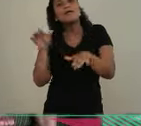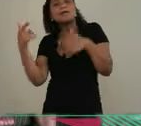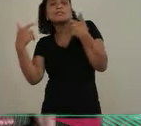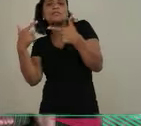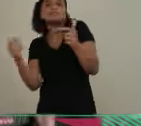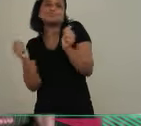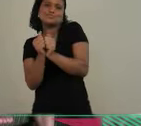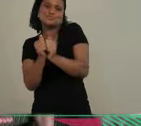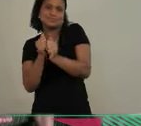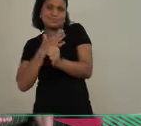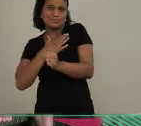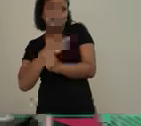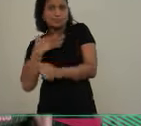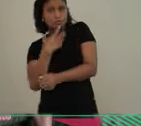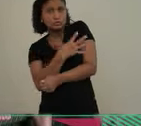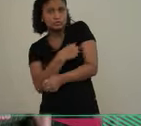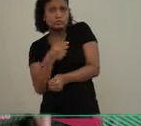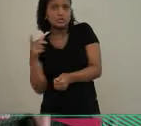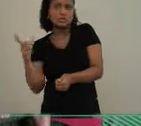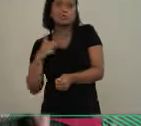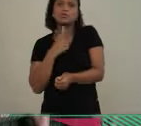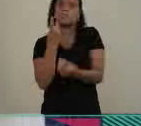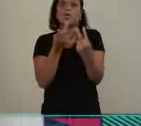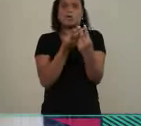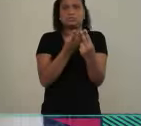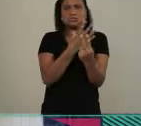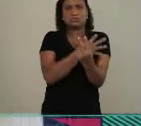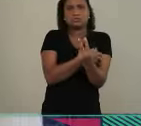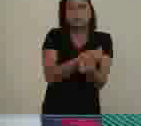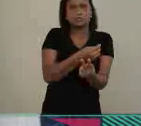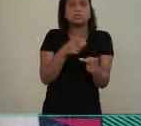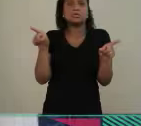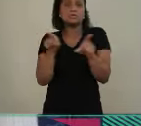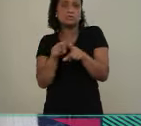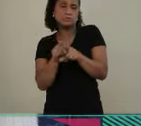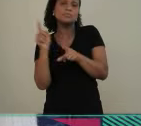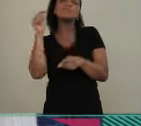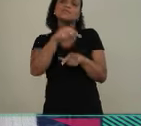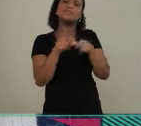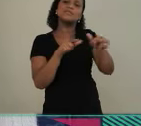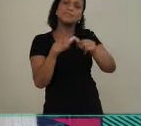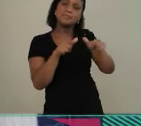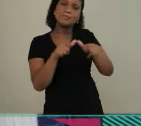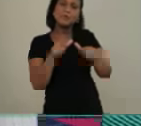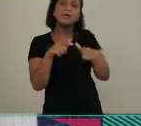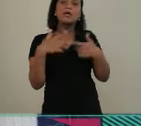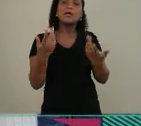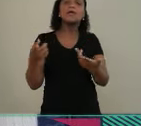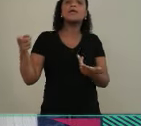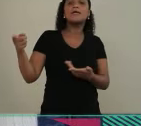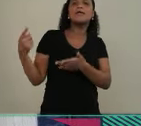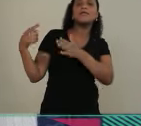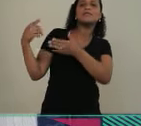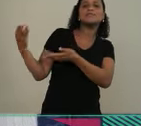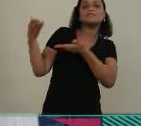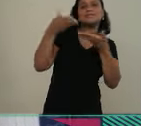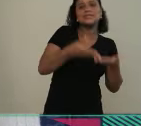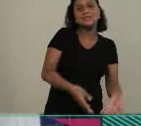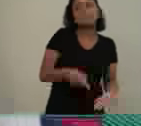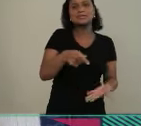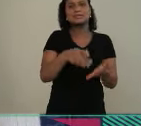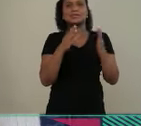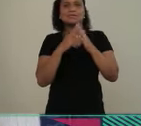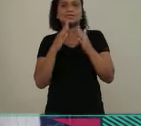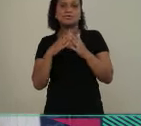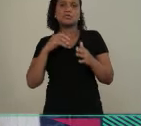de filhos, e eles também vinham trabalhando. Toda vez que eu trazia ele para casa, eu ia lá no lar, eles também me acompanhavam.